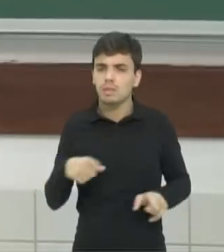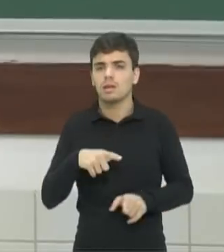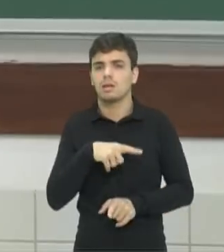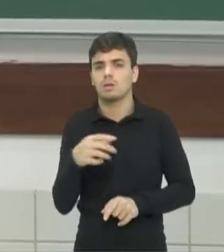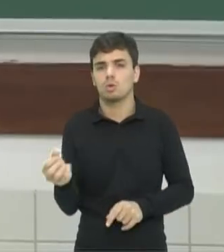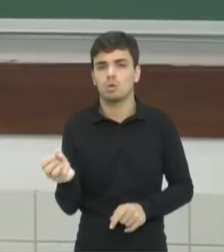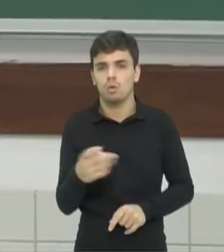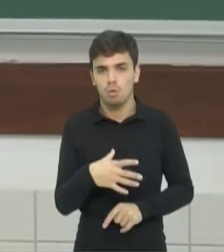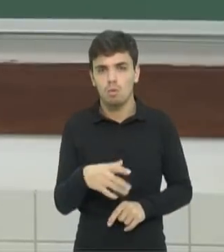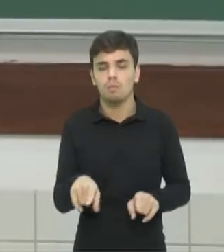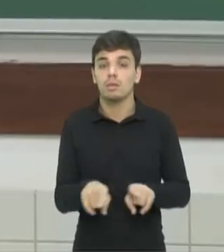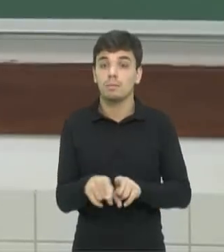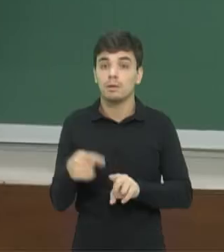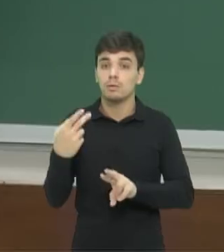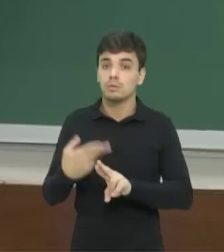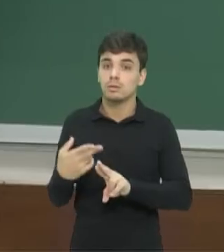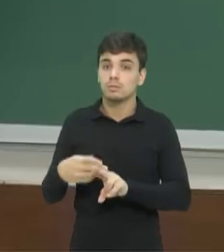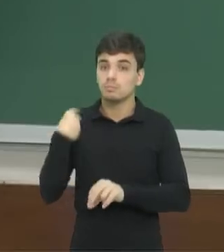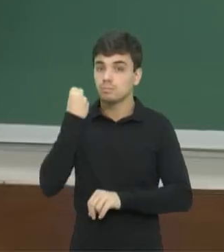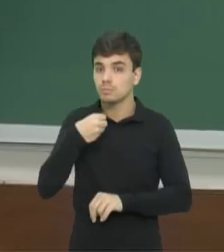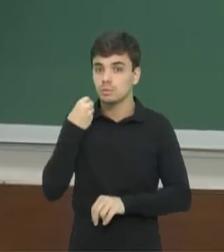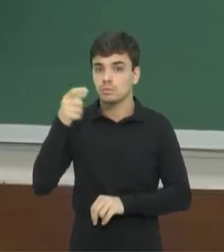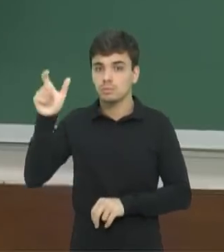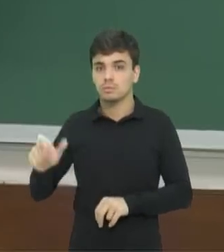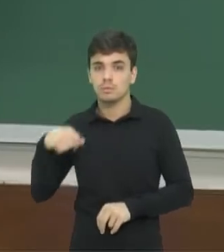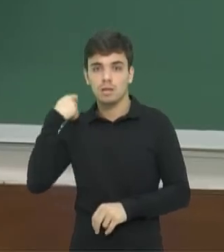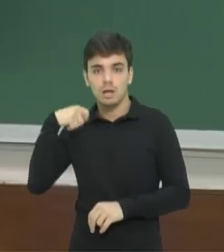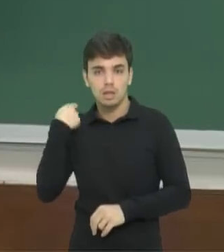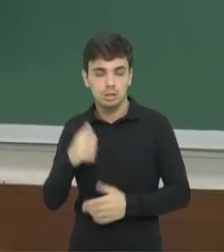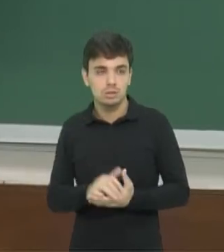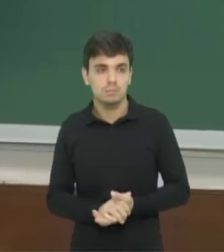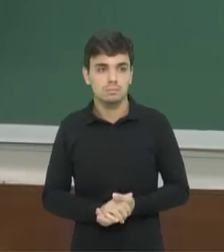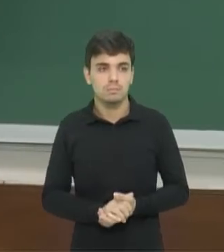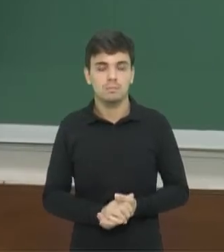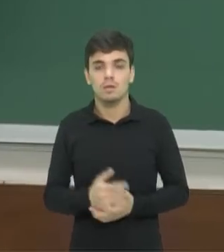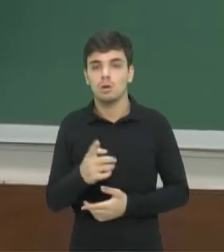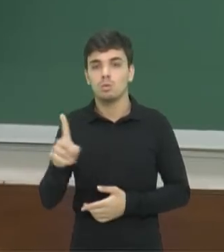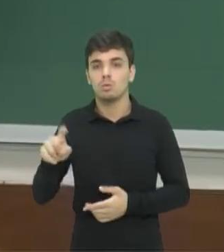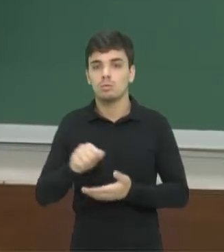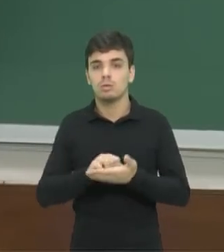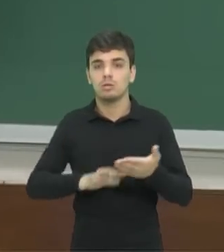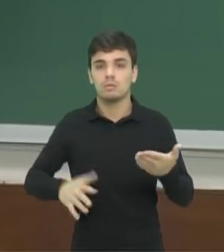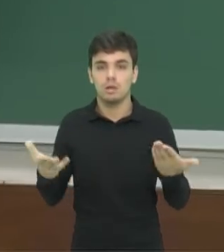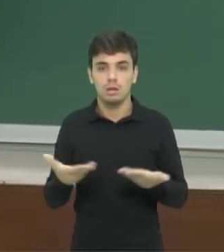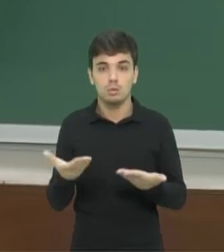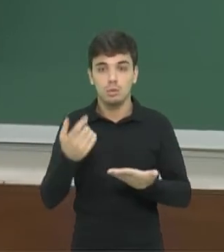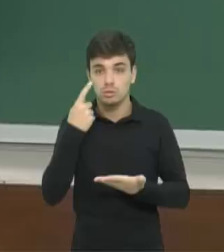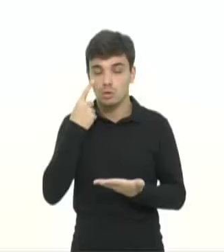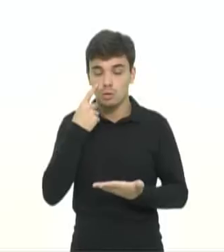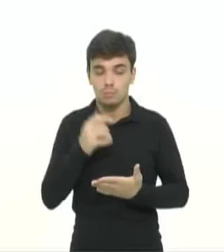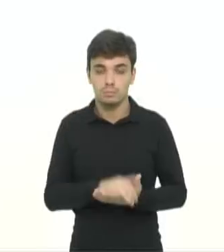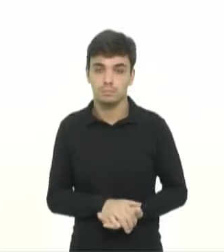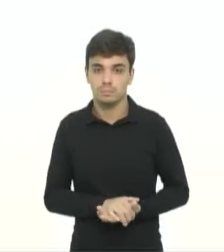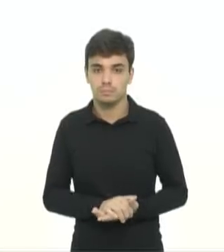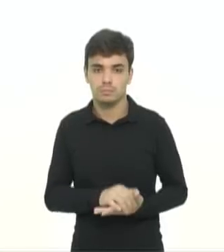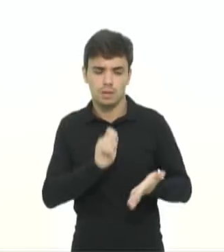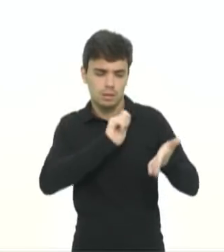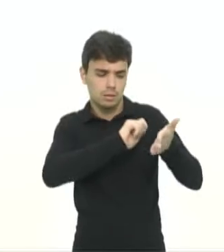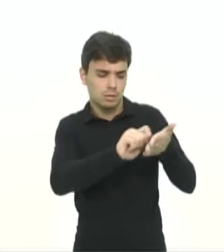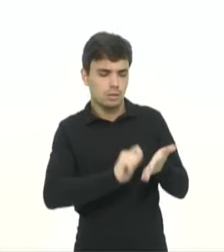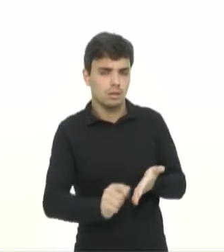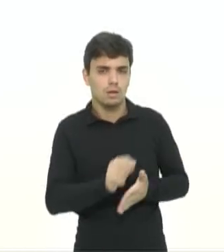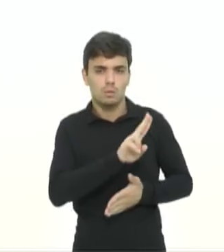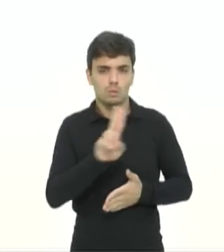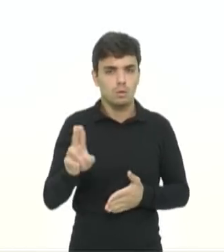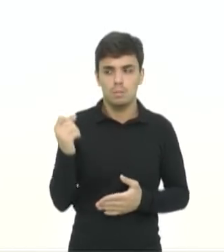e que foi realmente experimentada por esses artistas, né? Então, vamos lá, gente. O último exercício, então, de hoje. Escreva o nome de